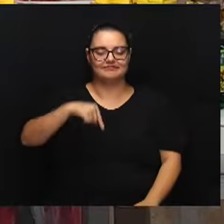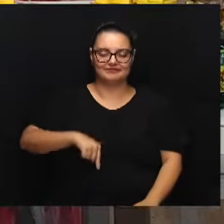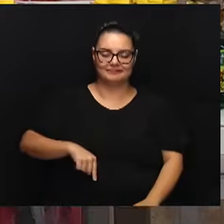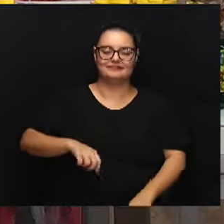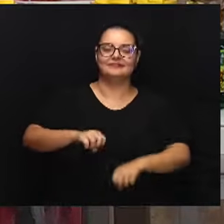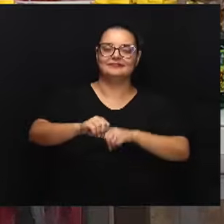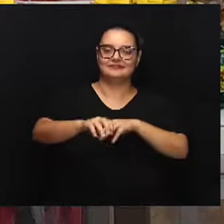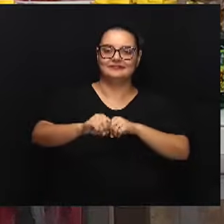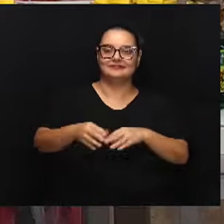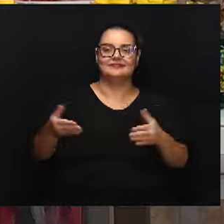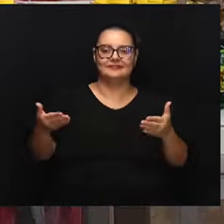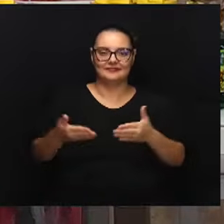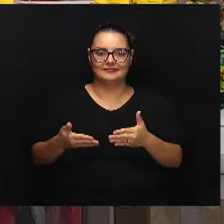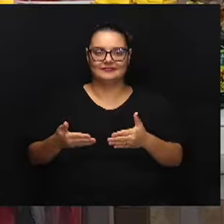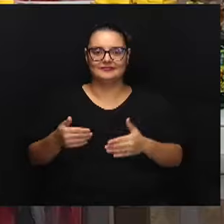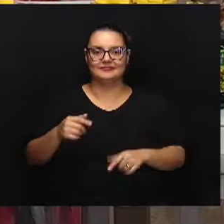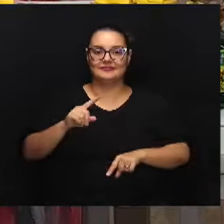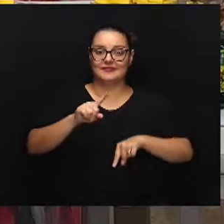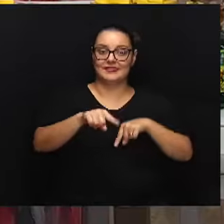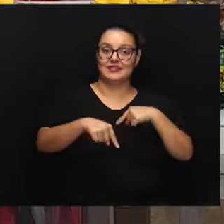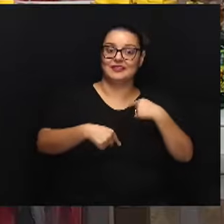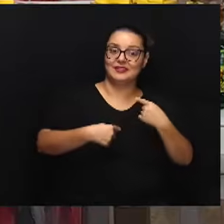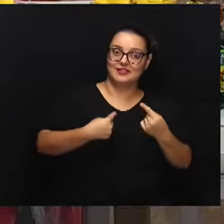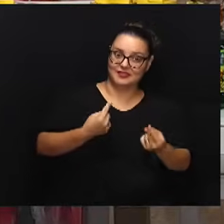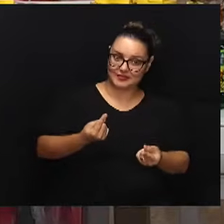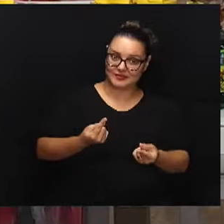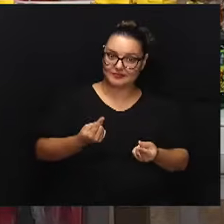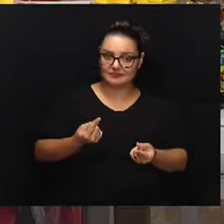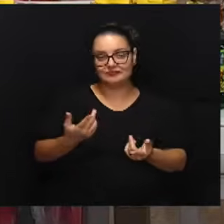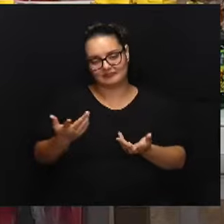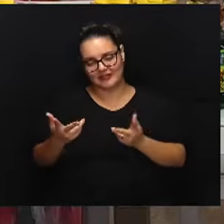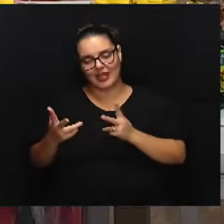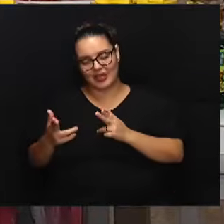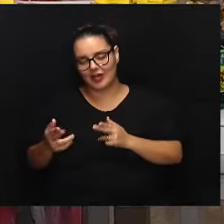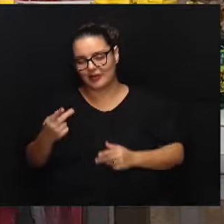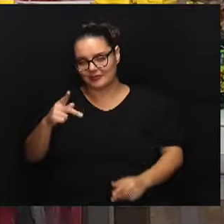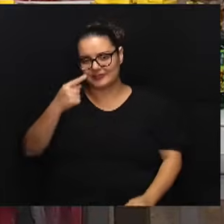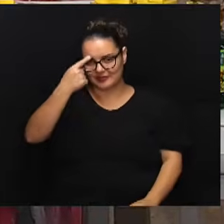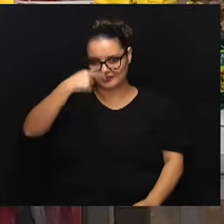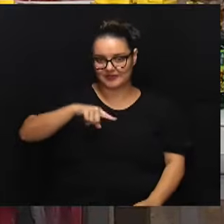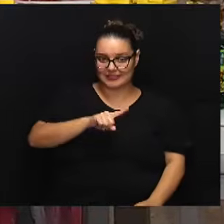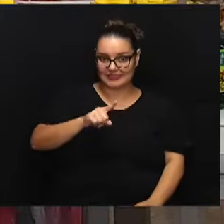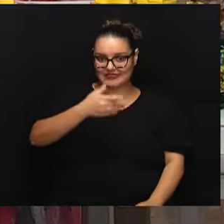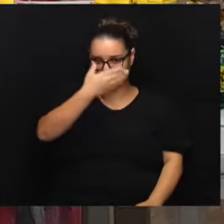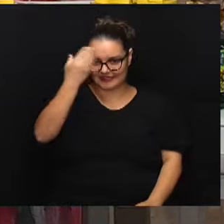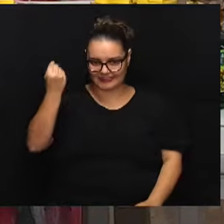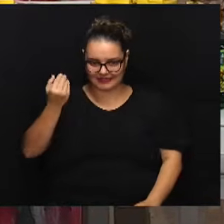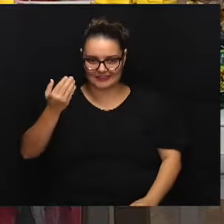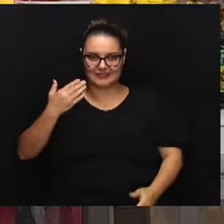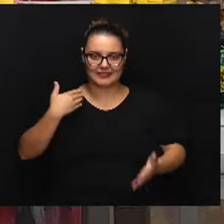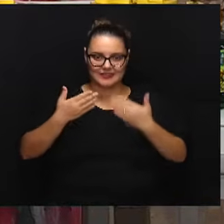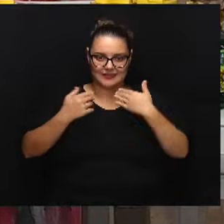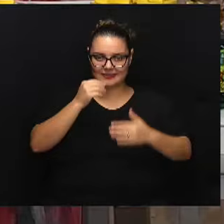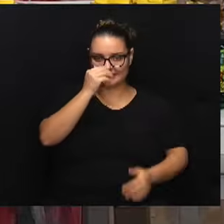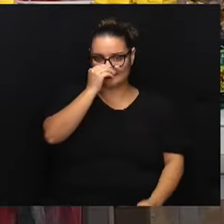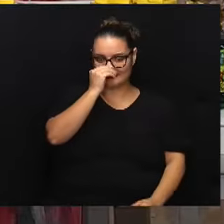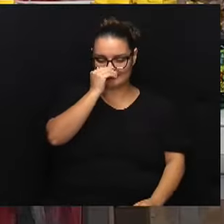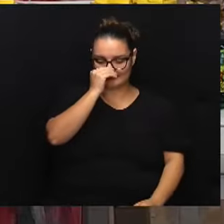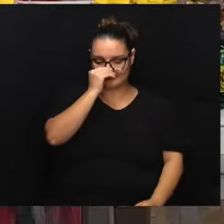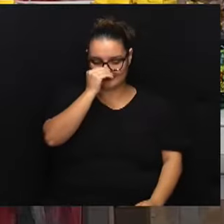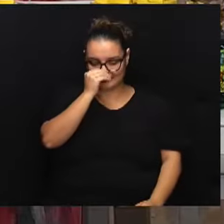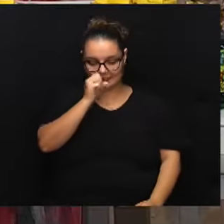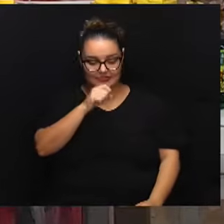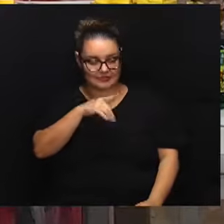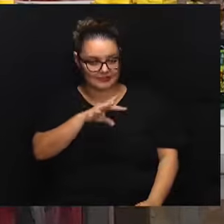aula de hoje e mais outras que seja de acordo com seu perfil. E não esqueça de comentar. Sandro, aqui a